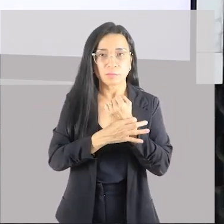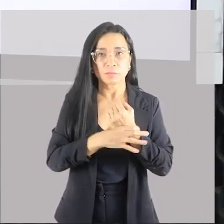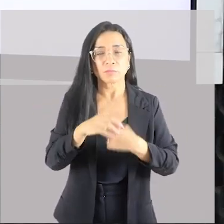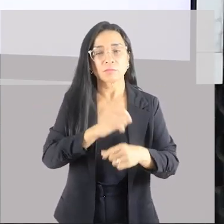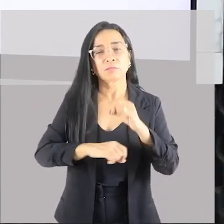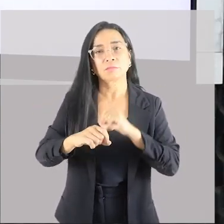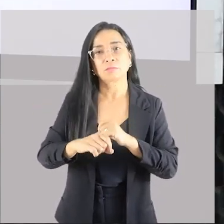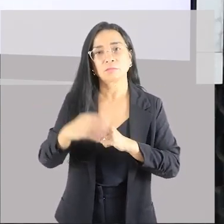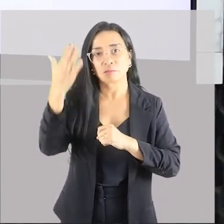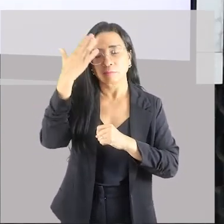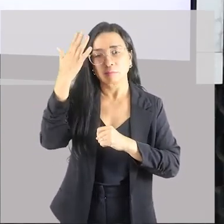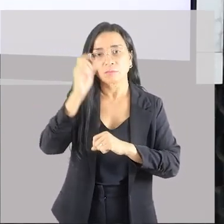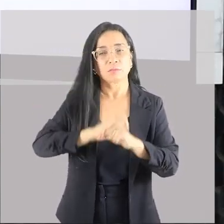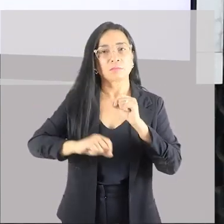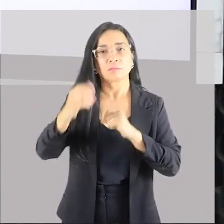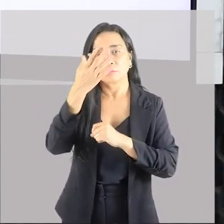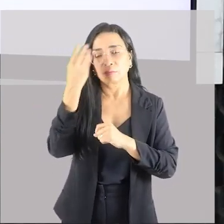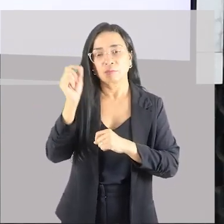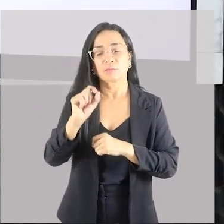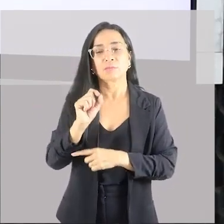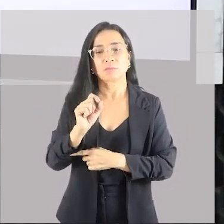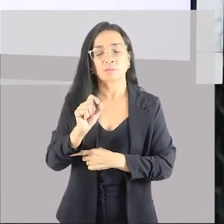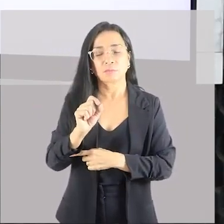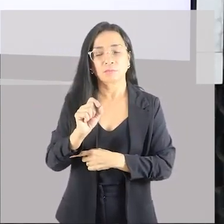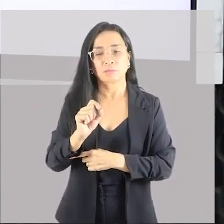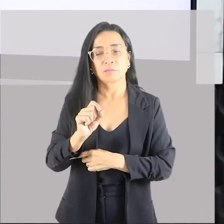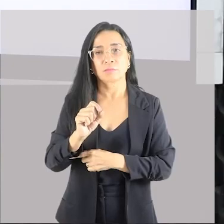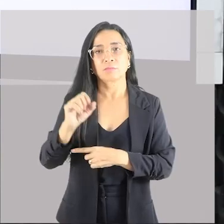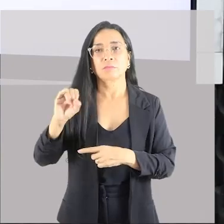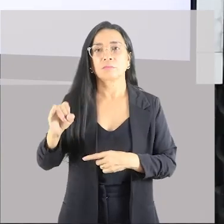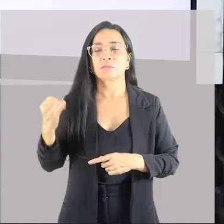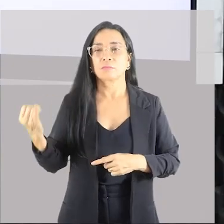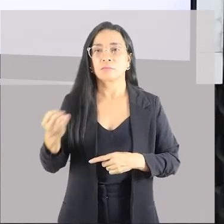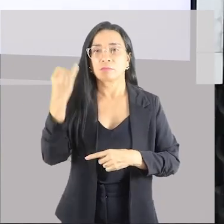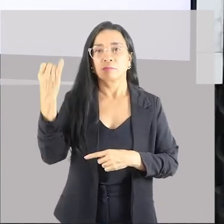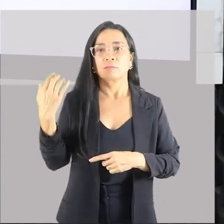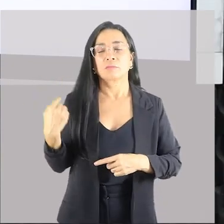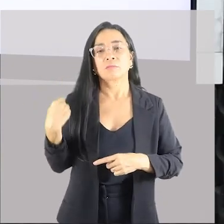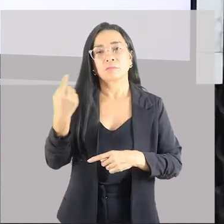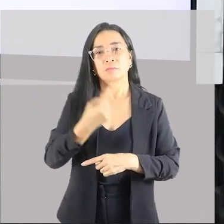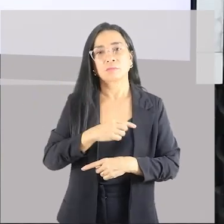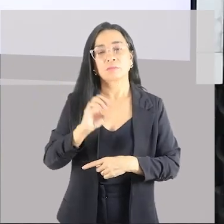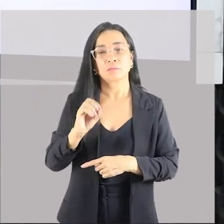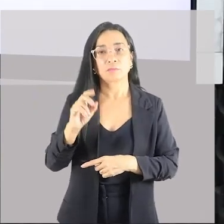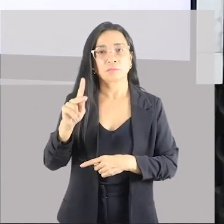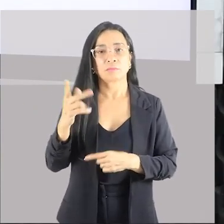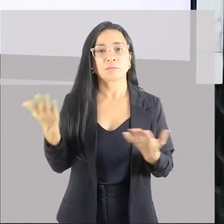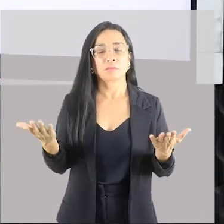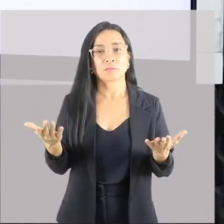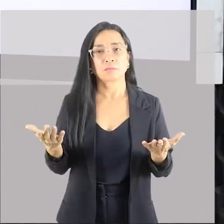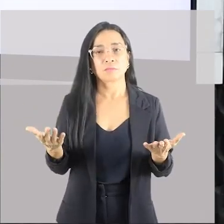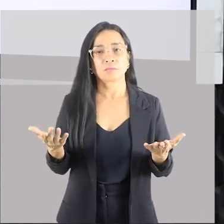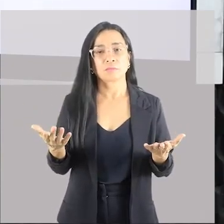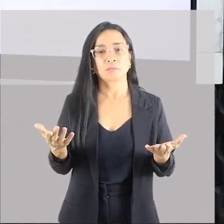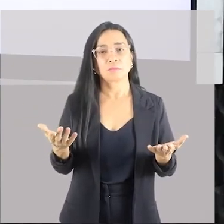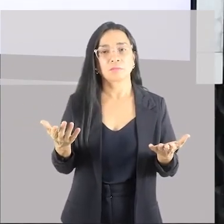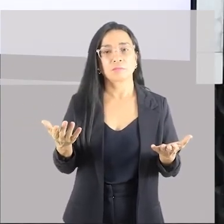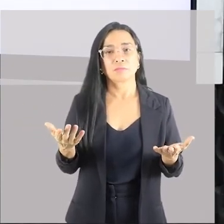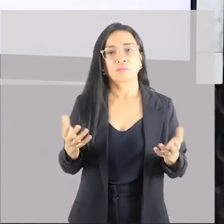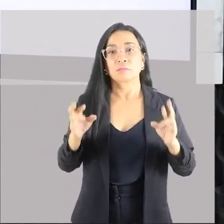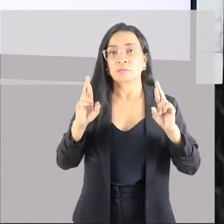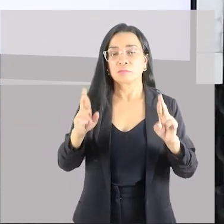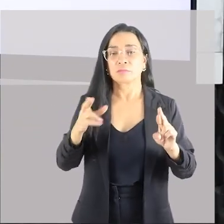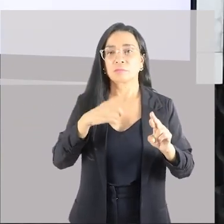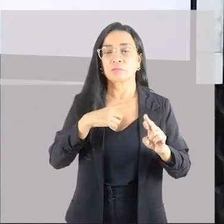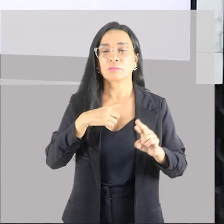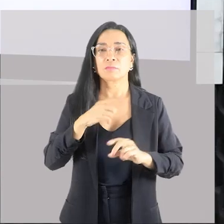Pegou? Então, não esquece disto, que isto é importante para todos nós, ok? Do mais, eu espero